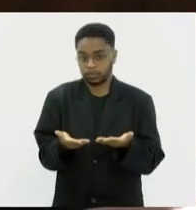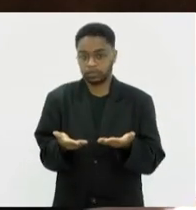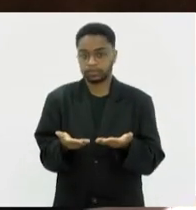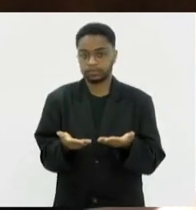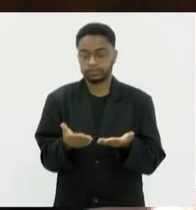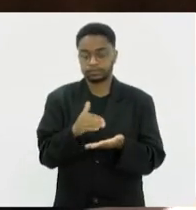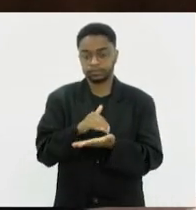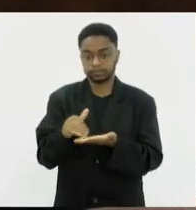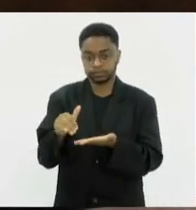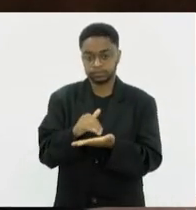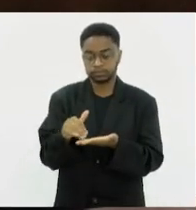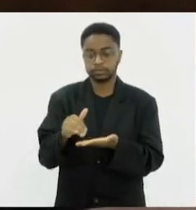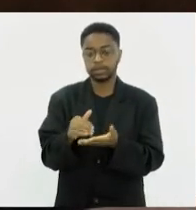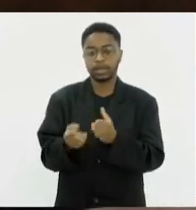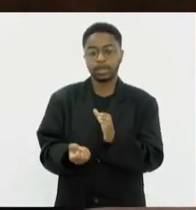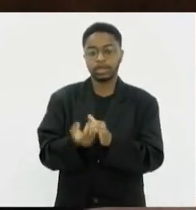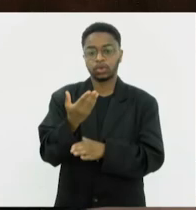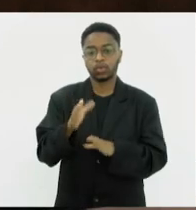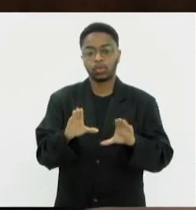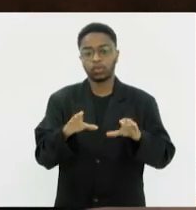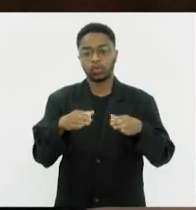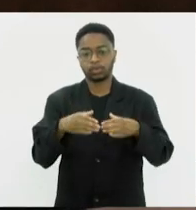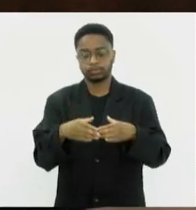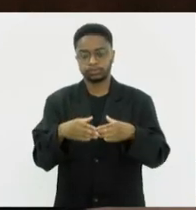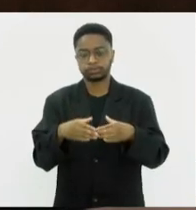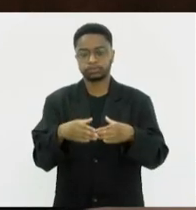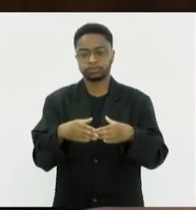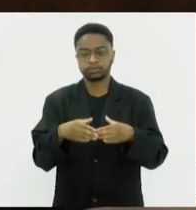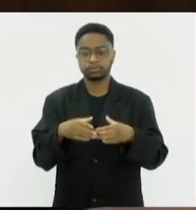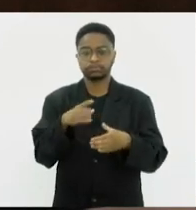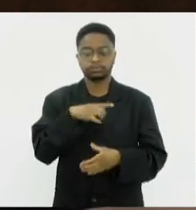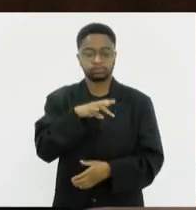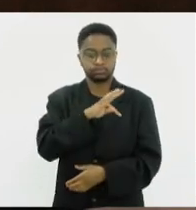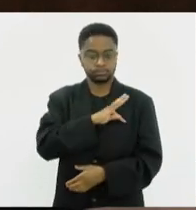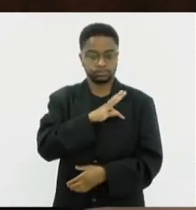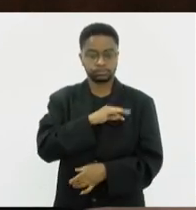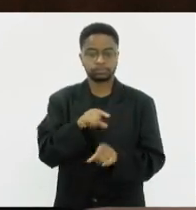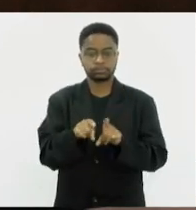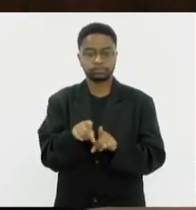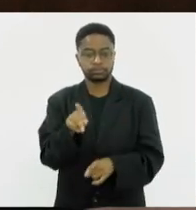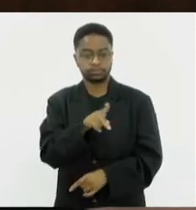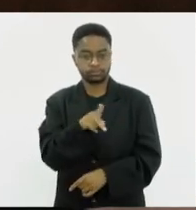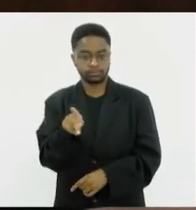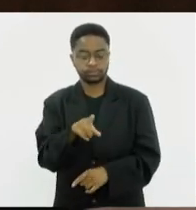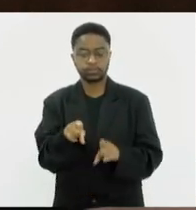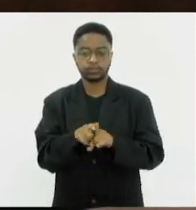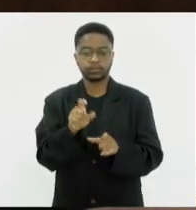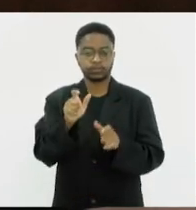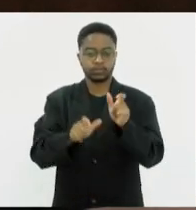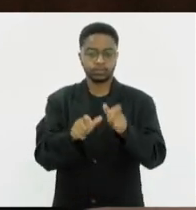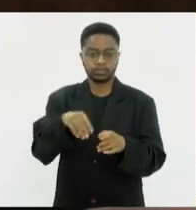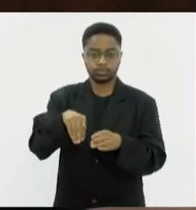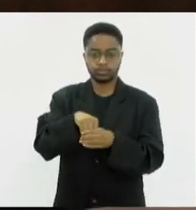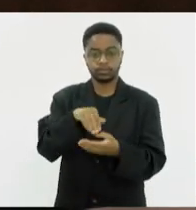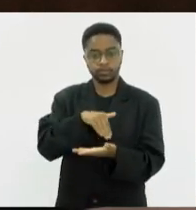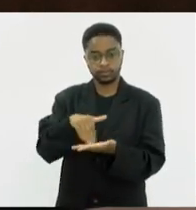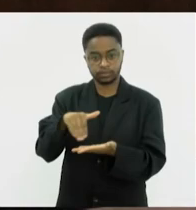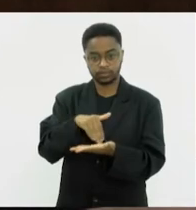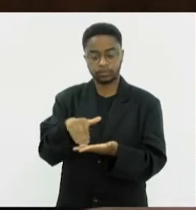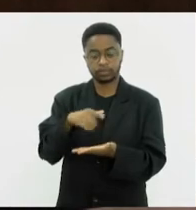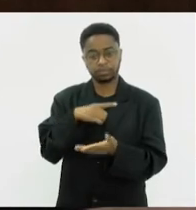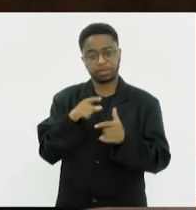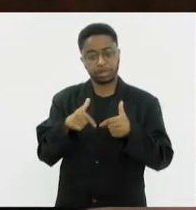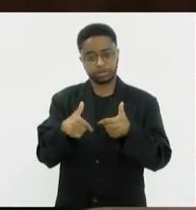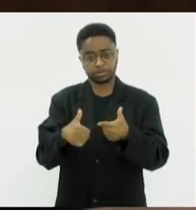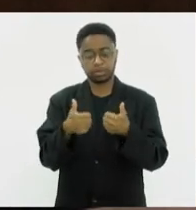a secretária criou uma comissão com técnicos, professores, pessoas da secretaria. Foi uma boa iniciativa,